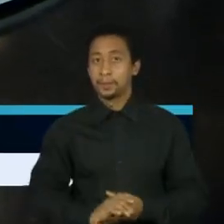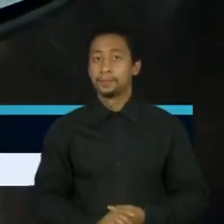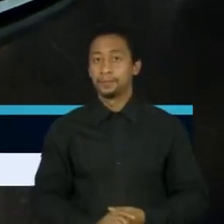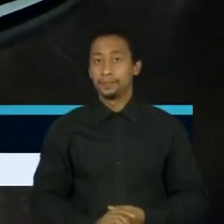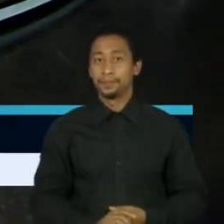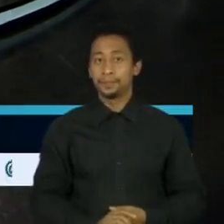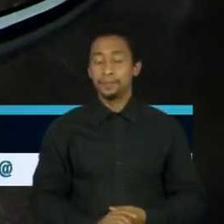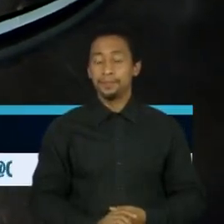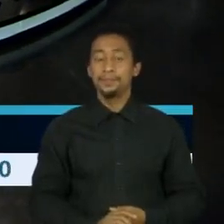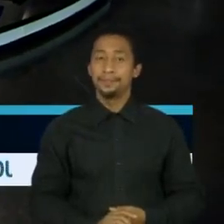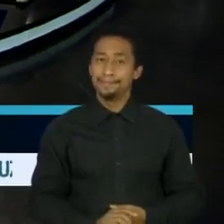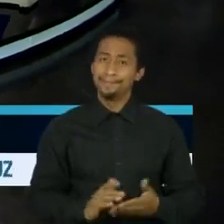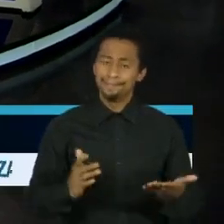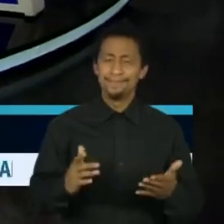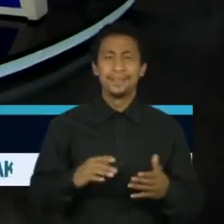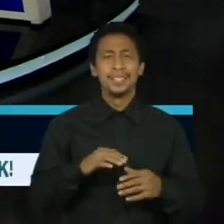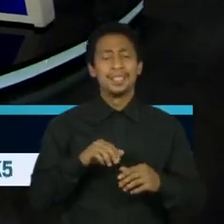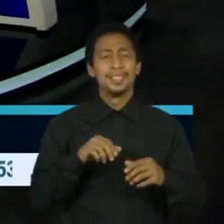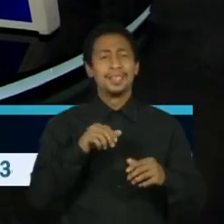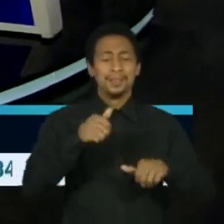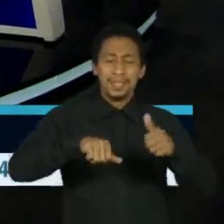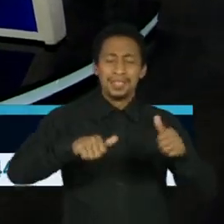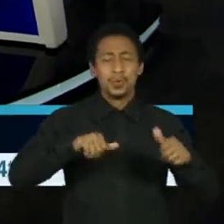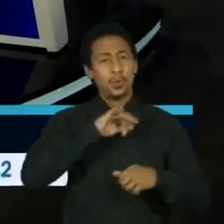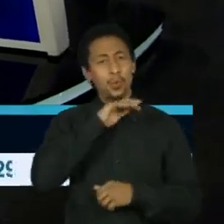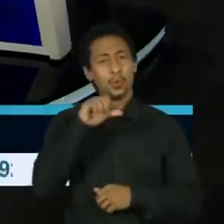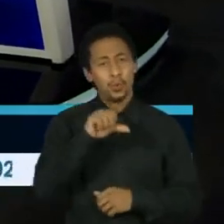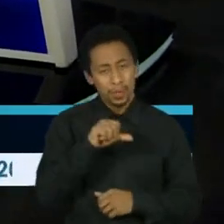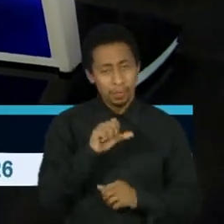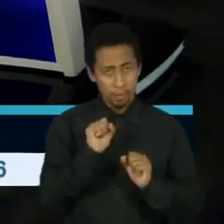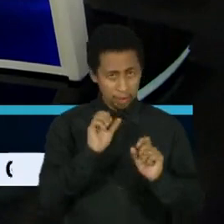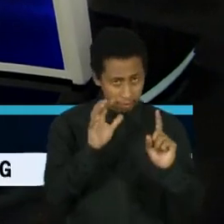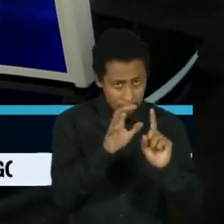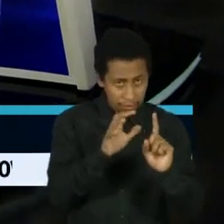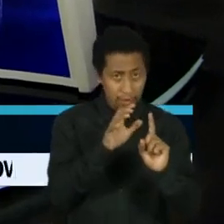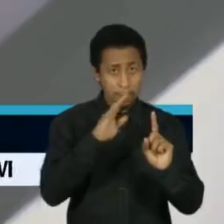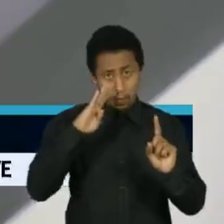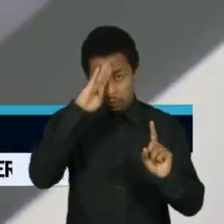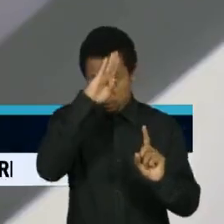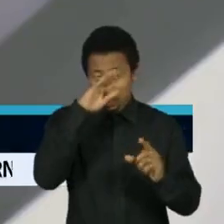Como esses números ruins devem se refletir nas chances do presidente Bolsonaro de se reeleger?